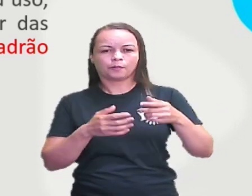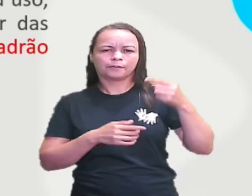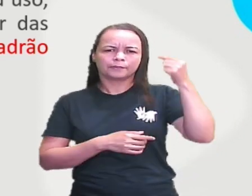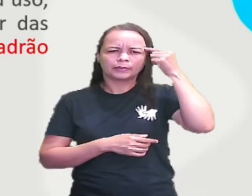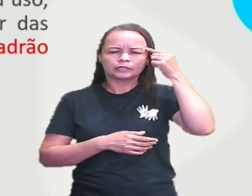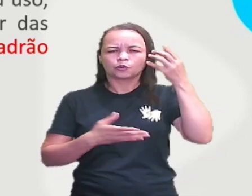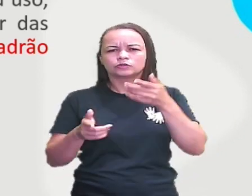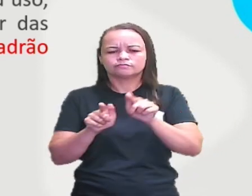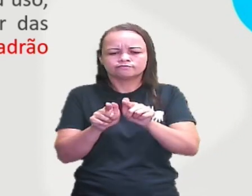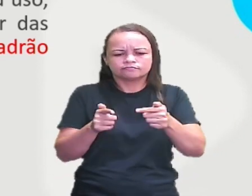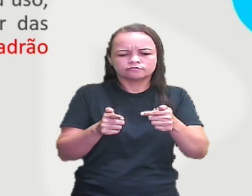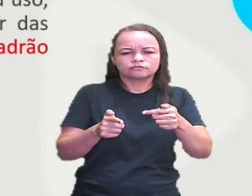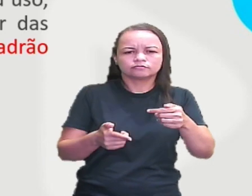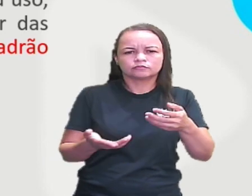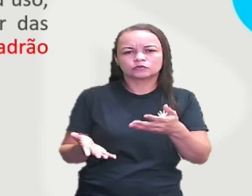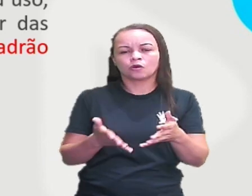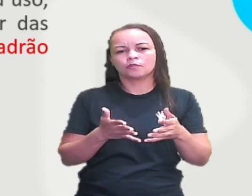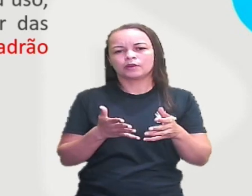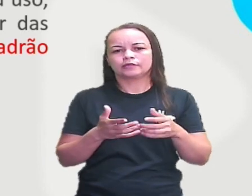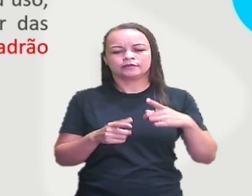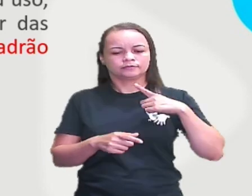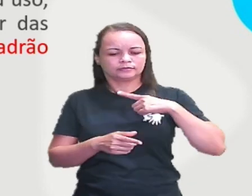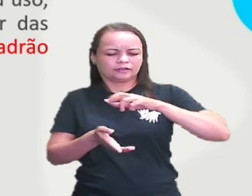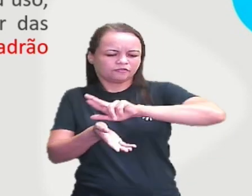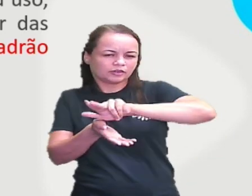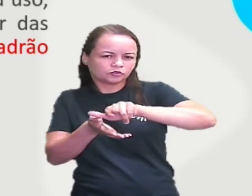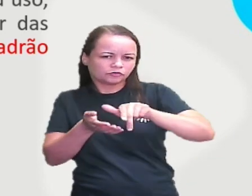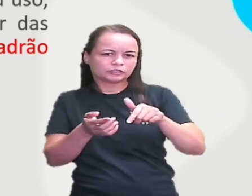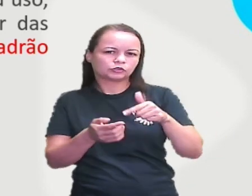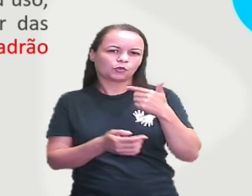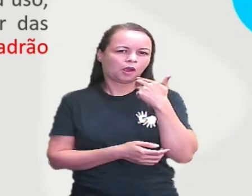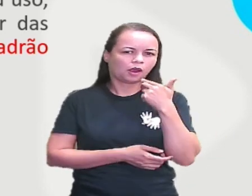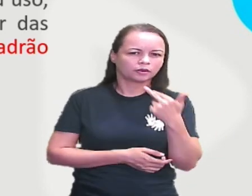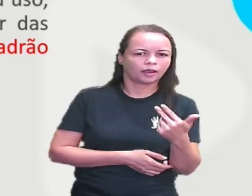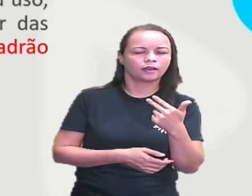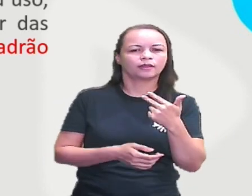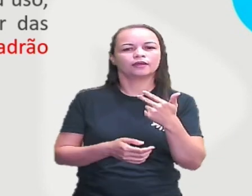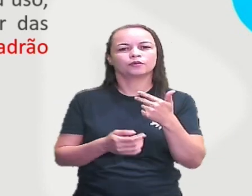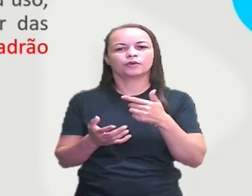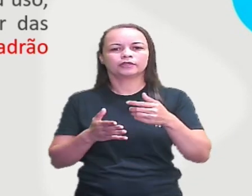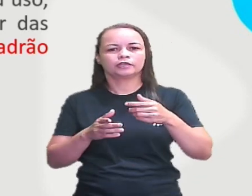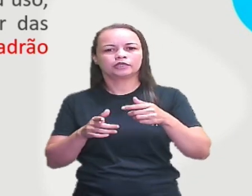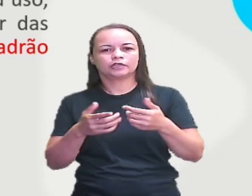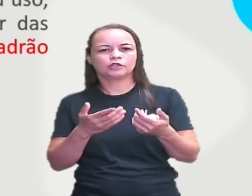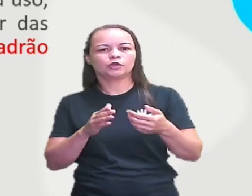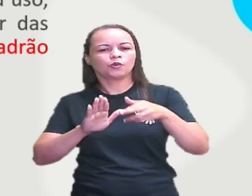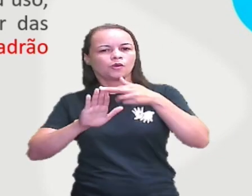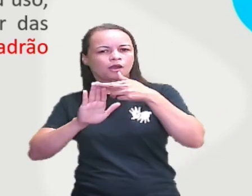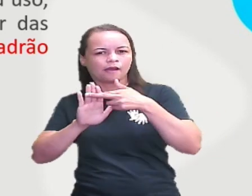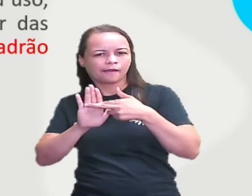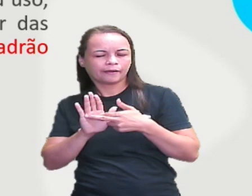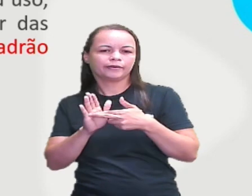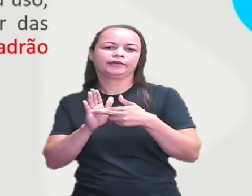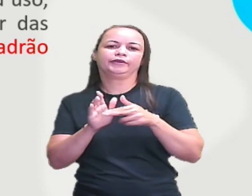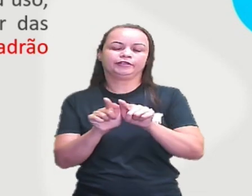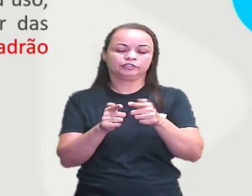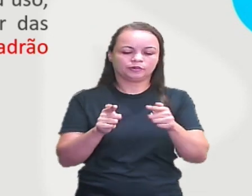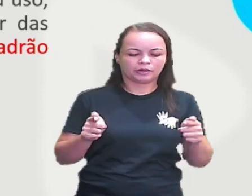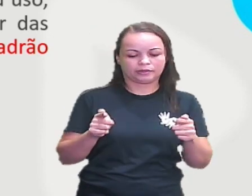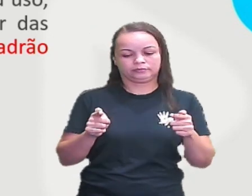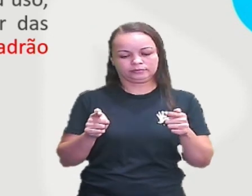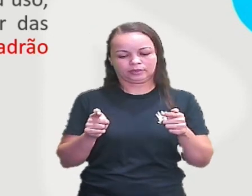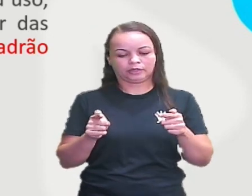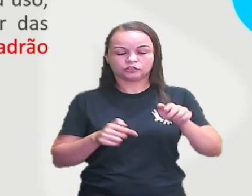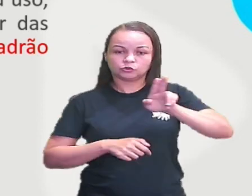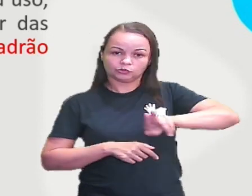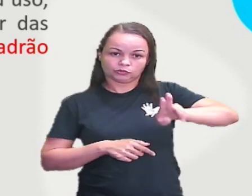padrão, que tem as suas convenções da língua, que criam regras gramaticais e que buscam nortear o seu uso, de modo